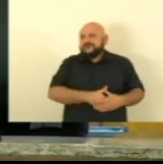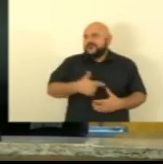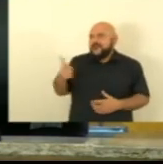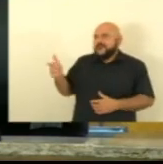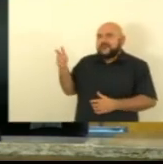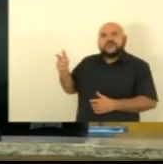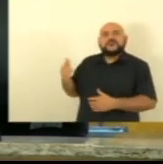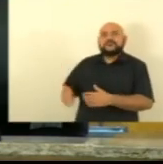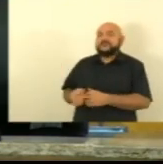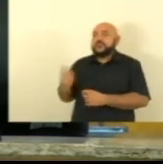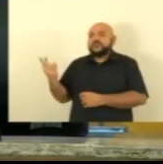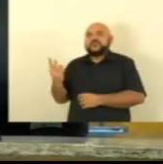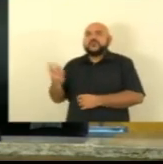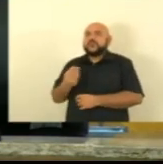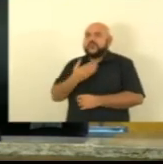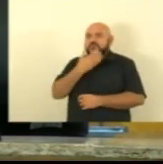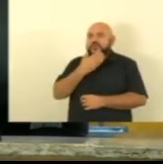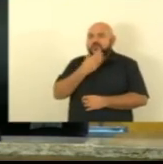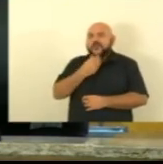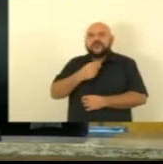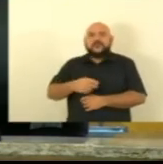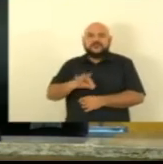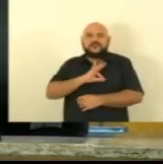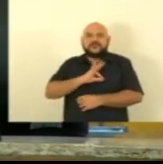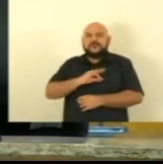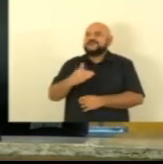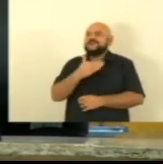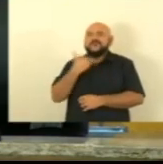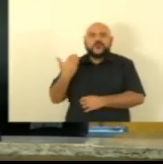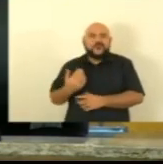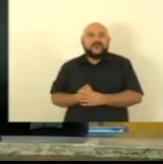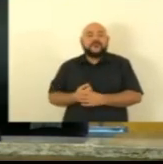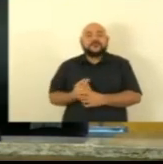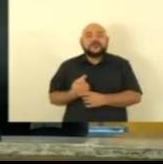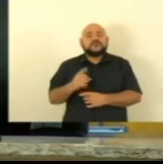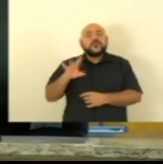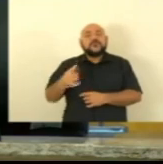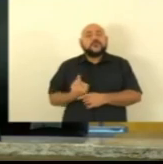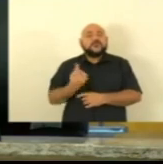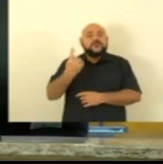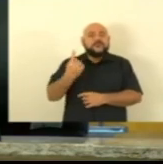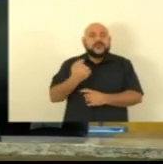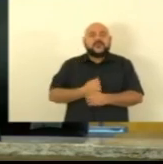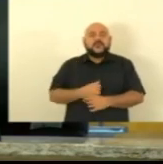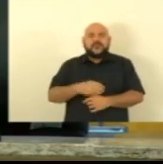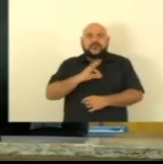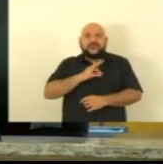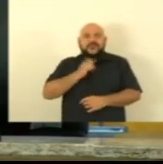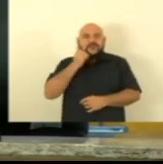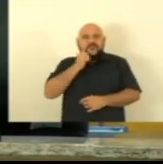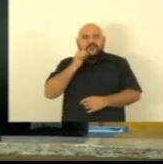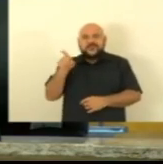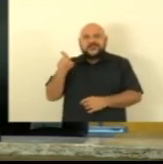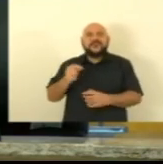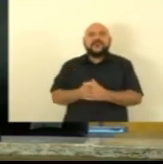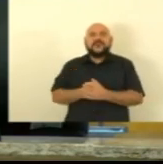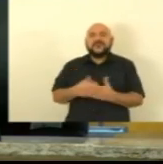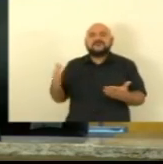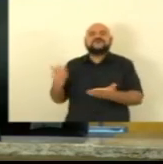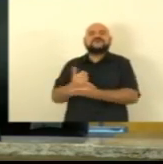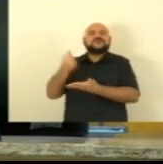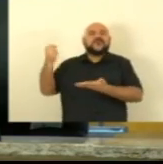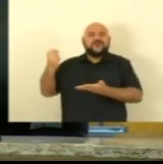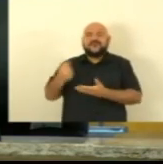A terceira policial só não foi morta graças a uma ação de um policial militar que estava de folga, estava na fazenda,